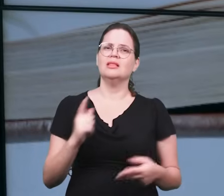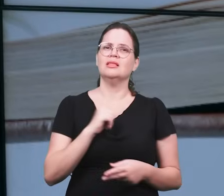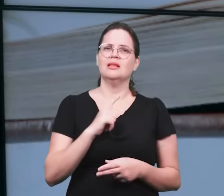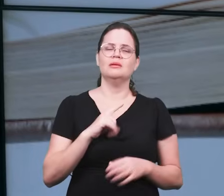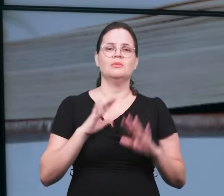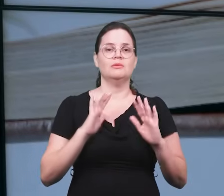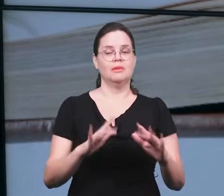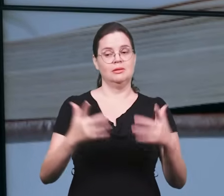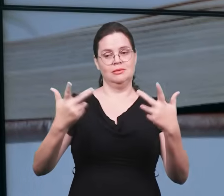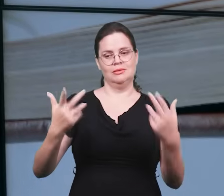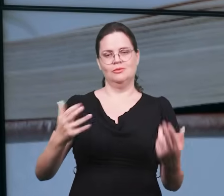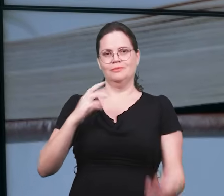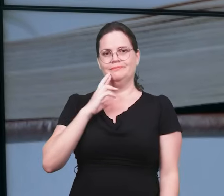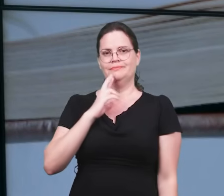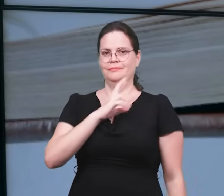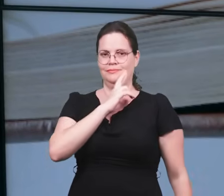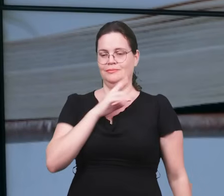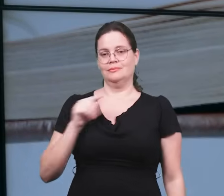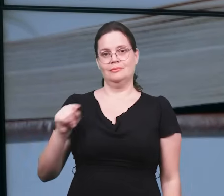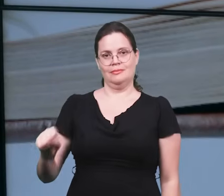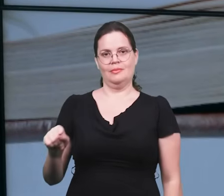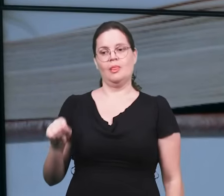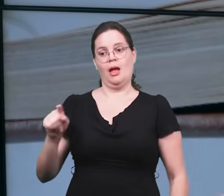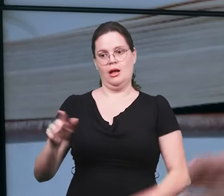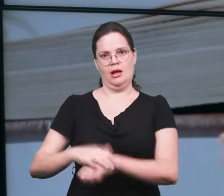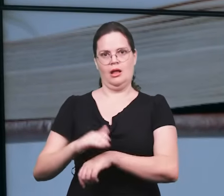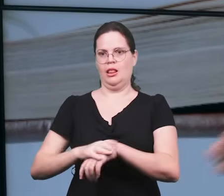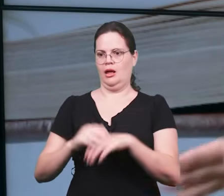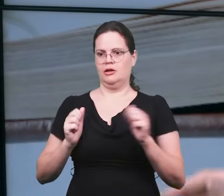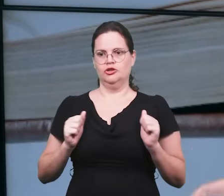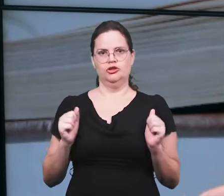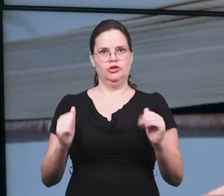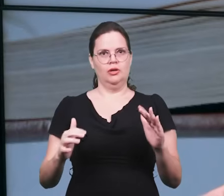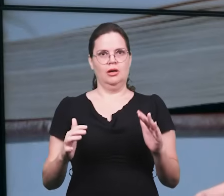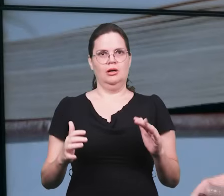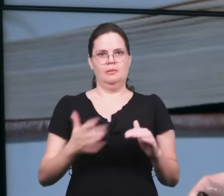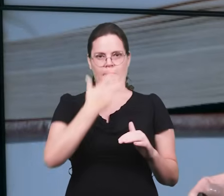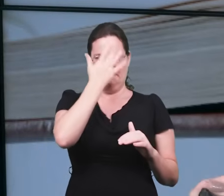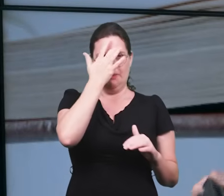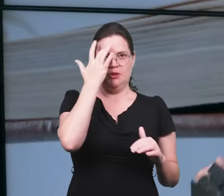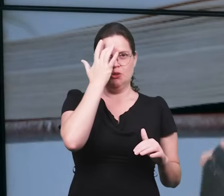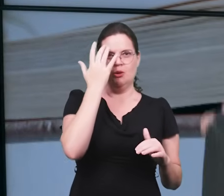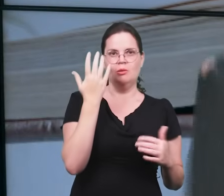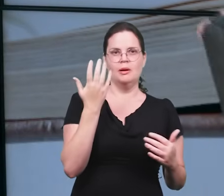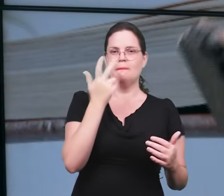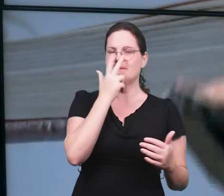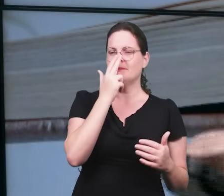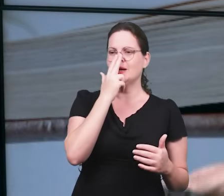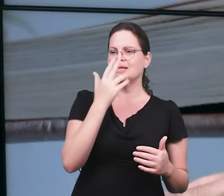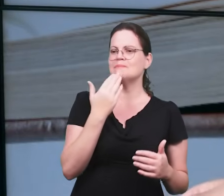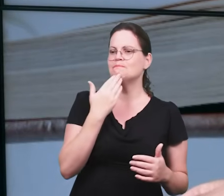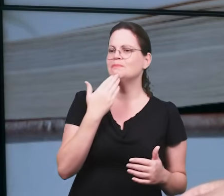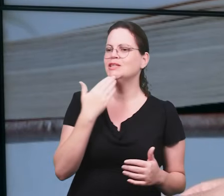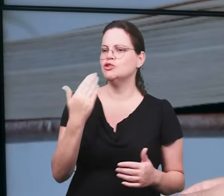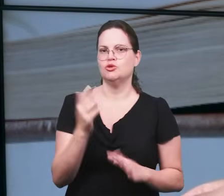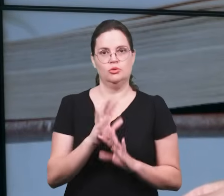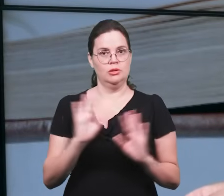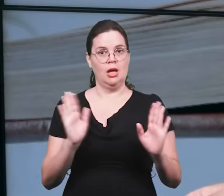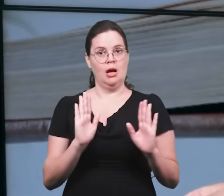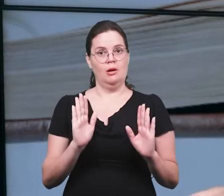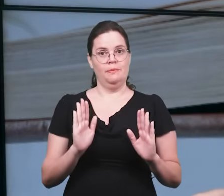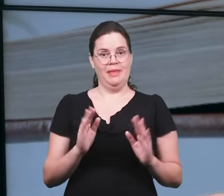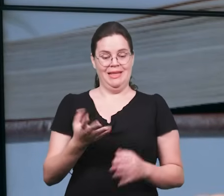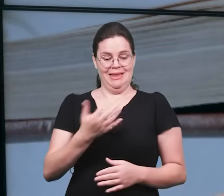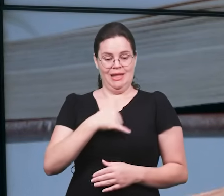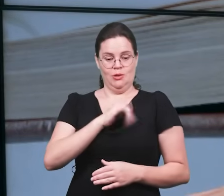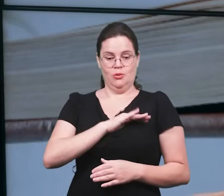como Rebeca, ela foi proativa e ninguém lhe pediu para que fizesse. Aquilo foi uma oração que Eliezer fez no